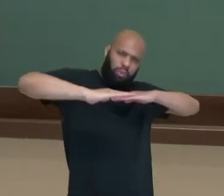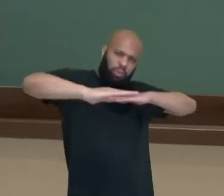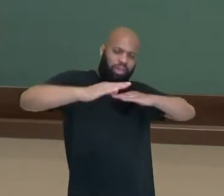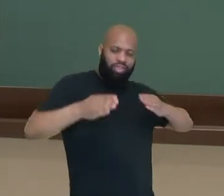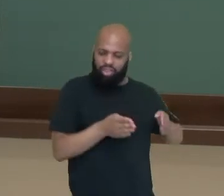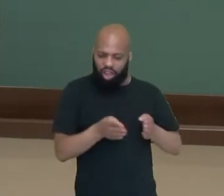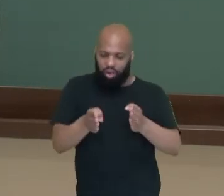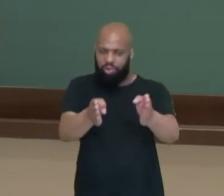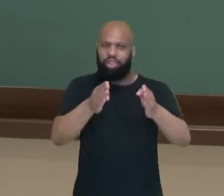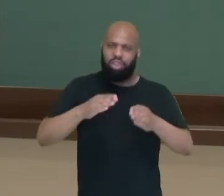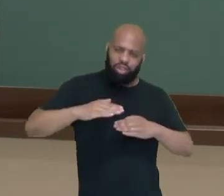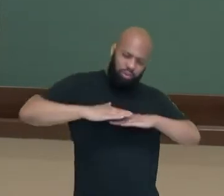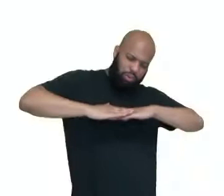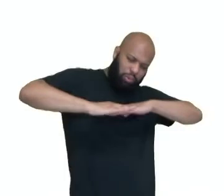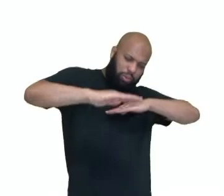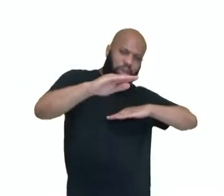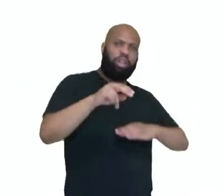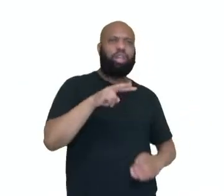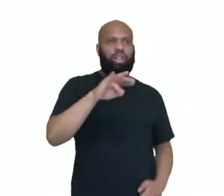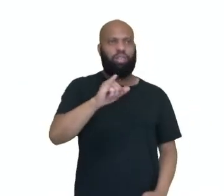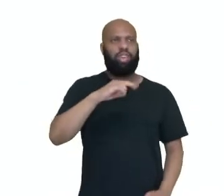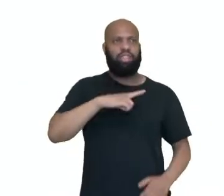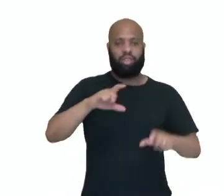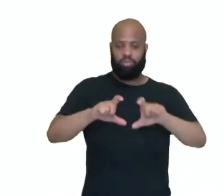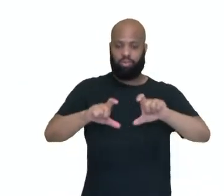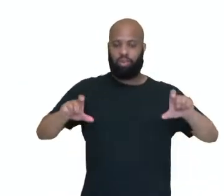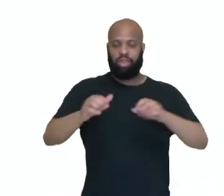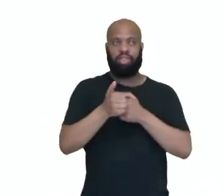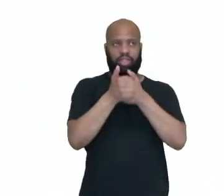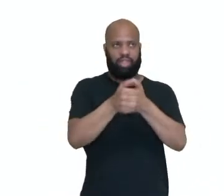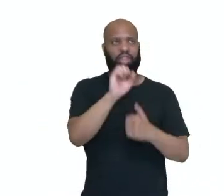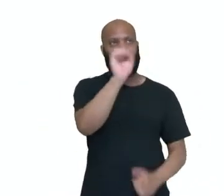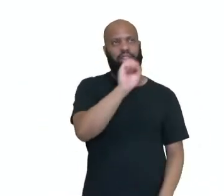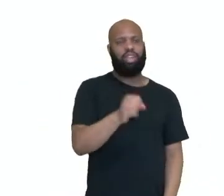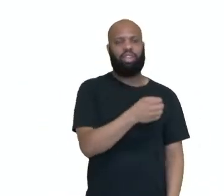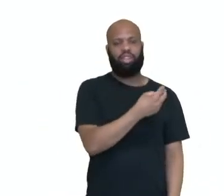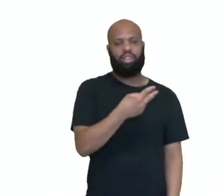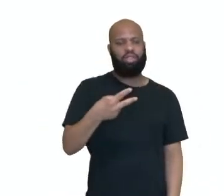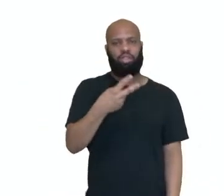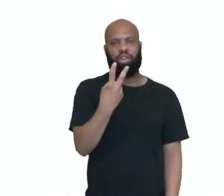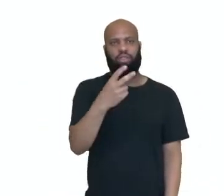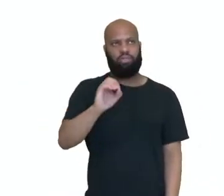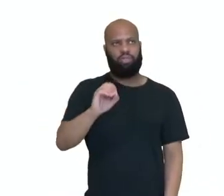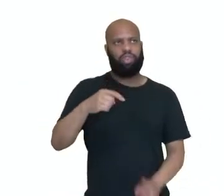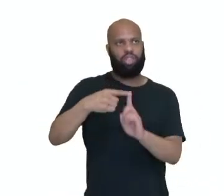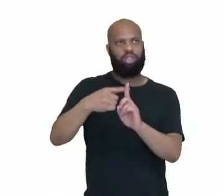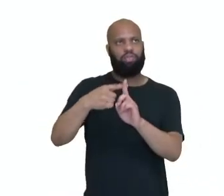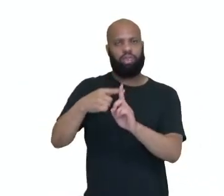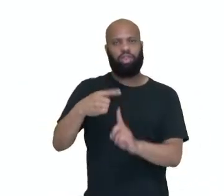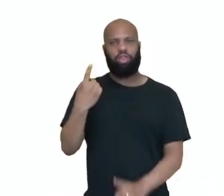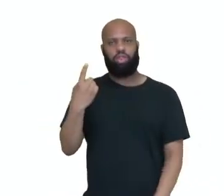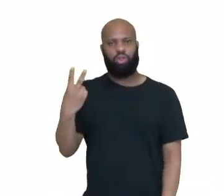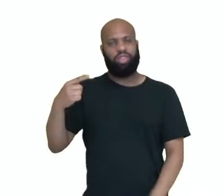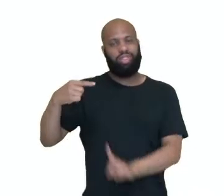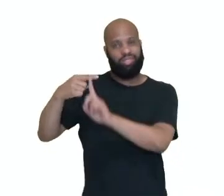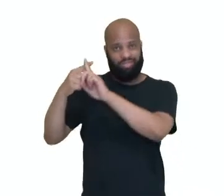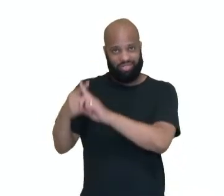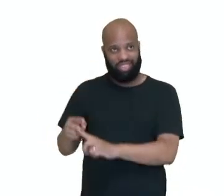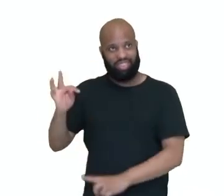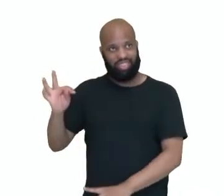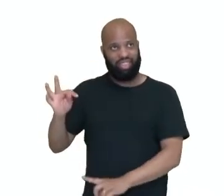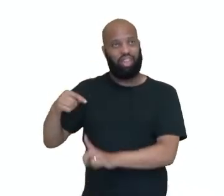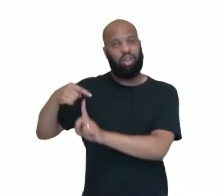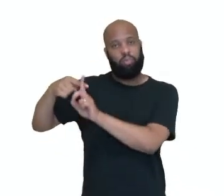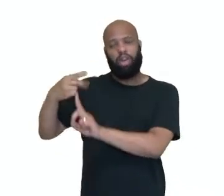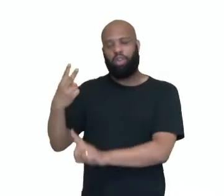perfeito, né? É programado para seguir a seguinte equação horária. S igual a 20 mais 12t mais 12t ao quadrado.